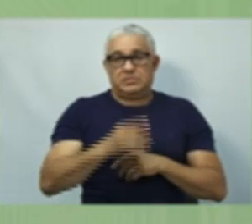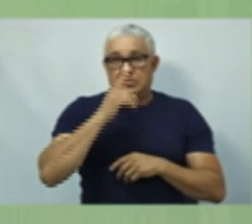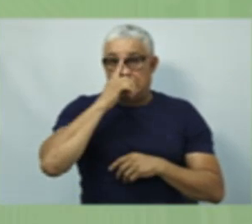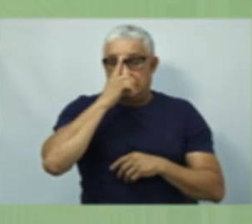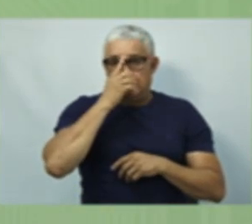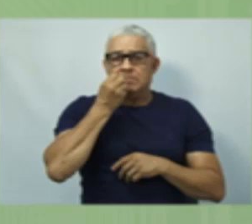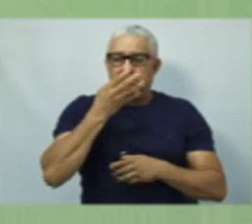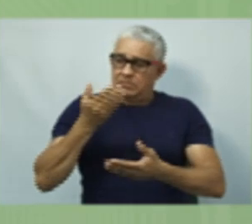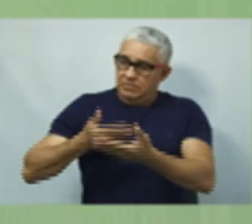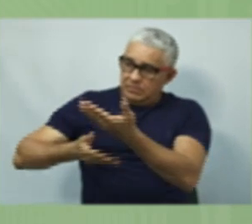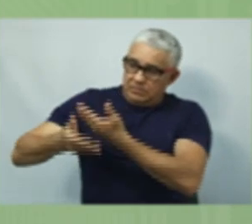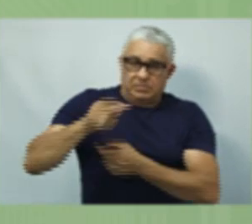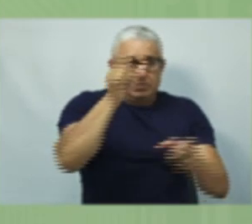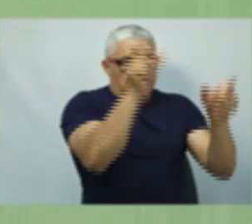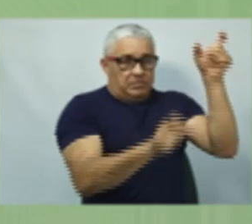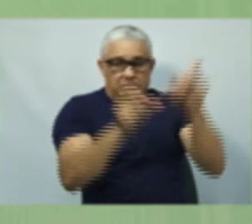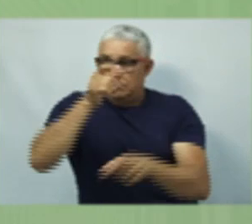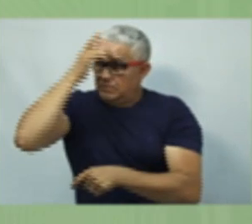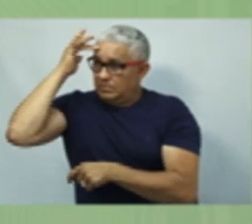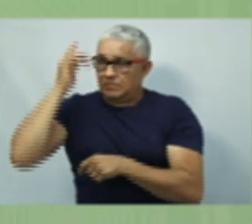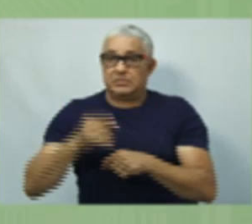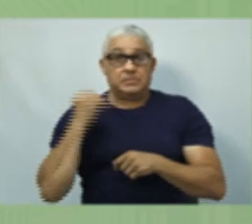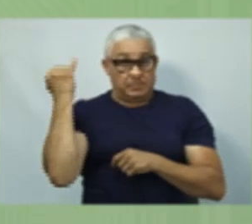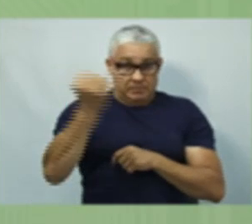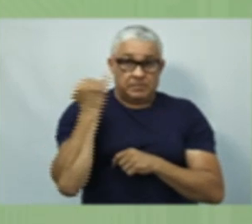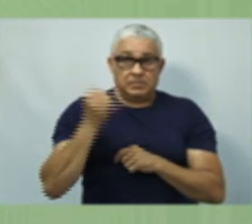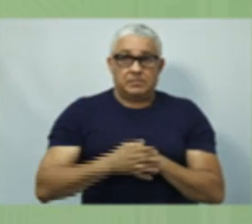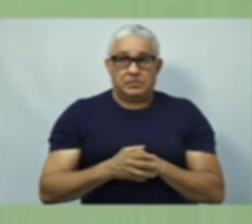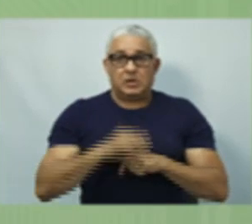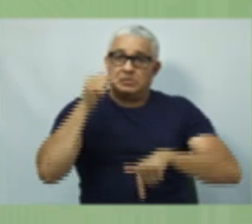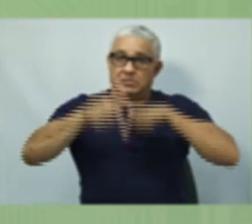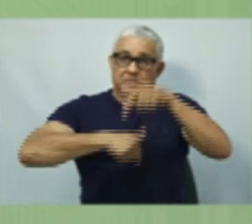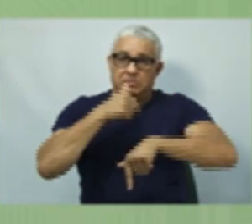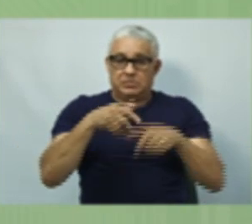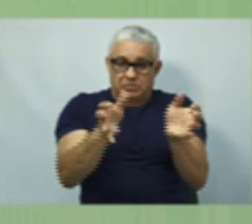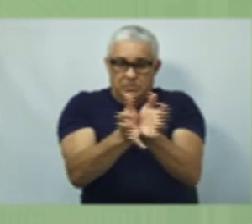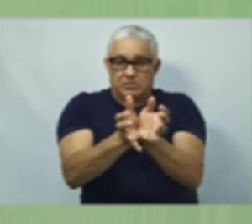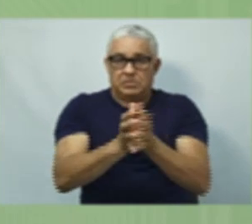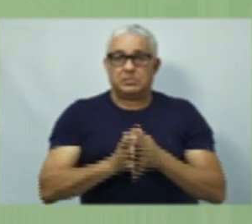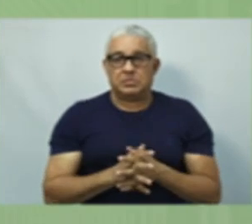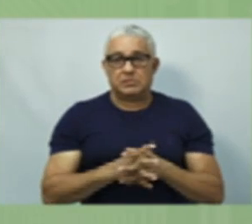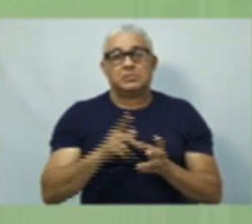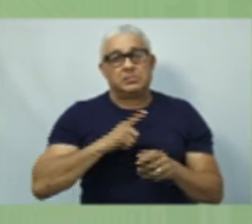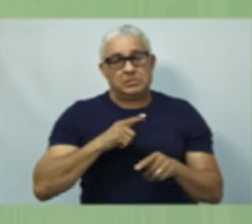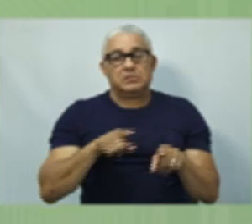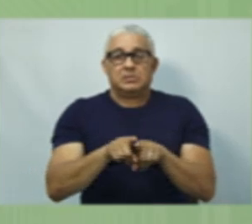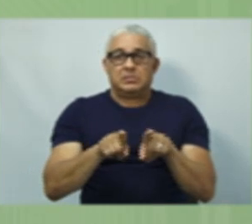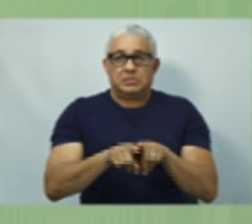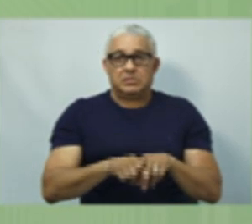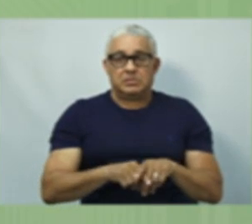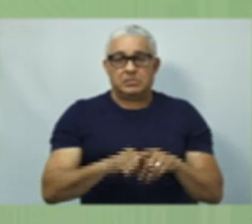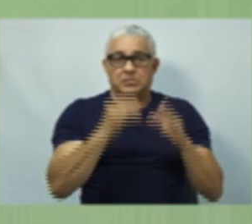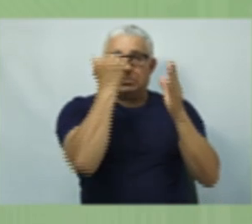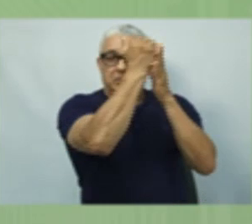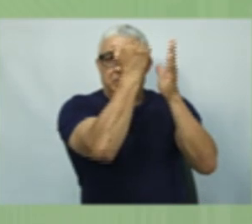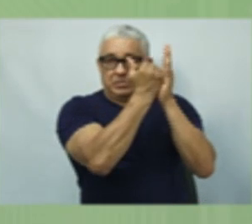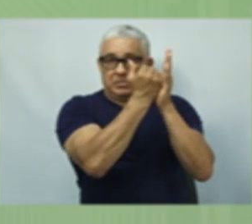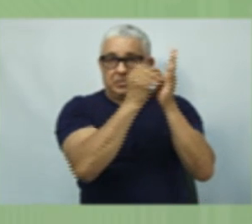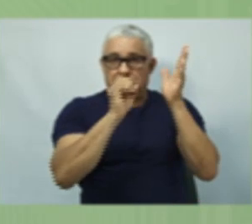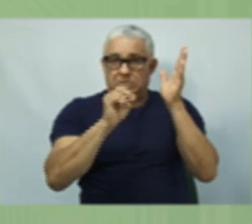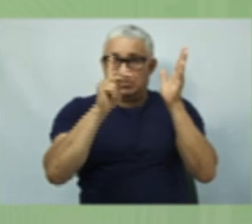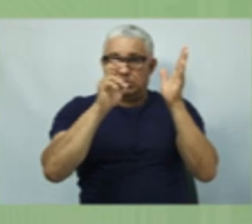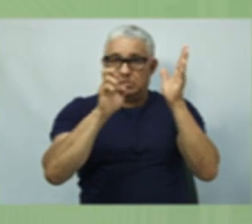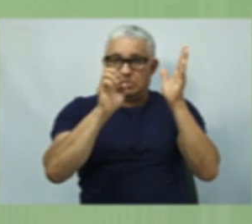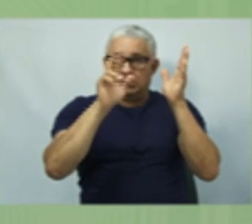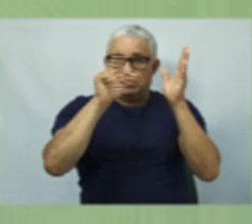bom relacionamento interpessoal. Isso é importante para o trabalho em equipe. Temos também o nível operacional,